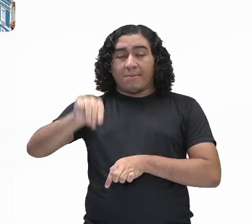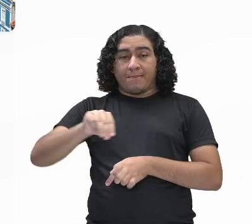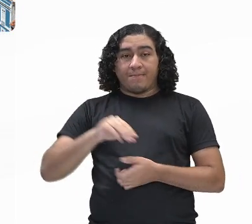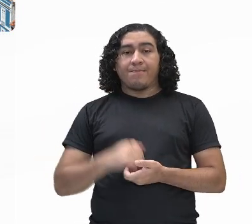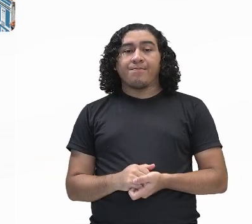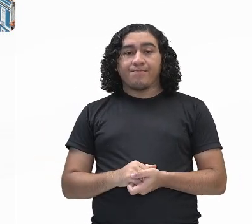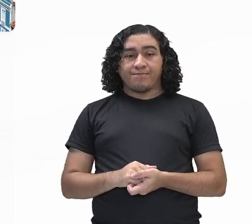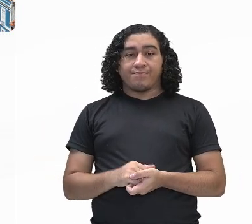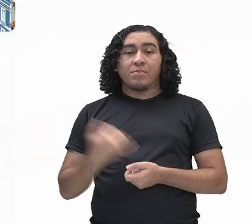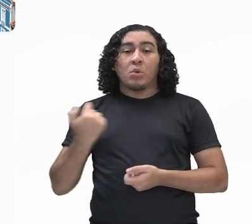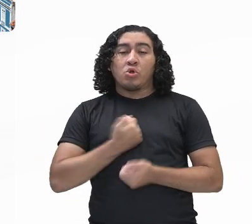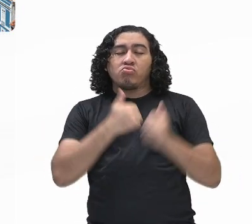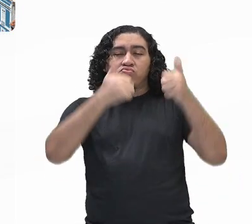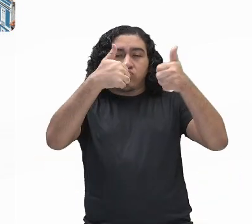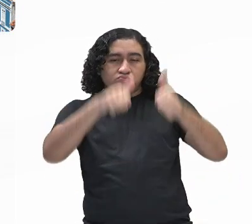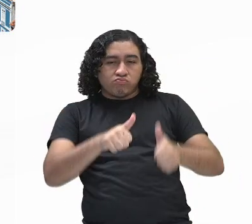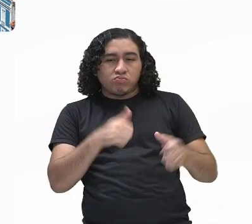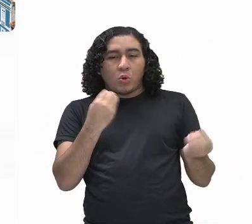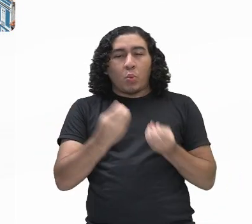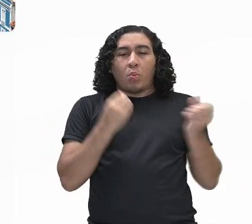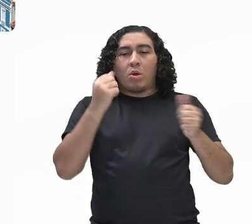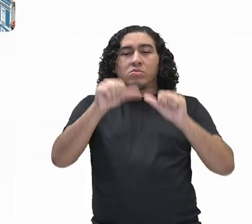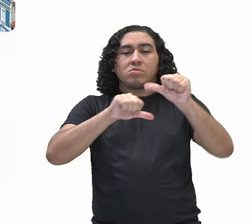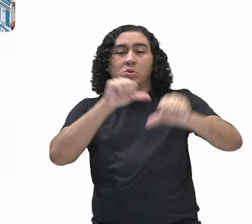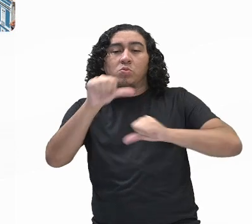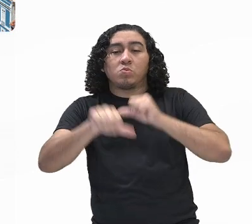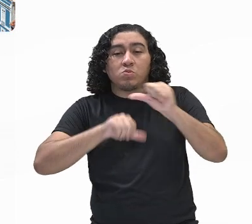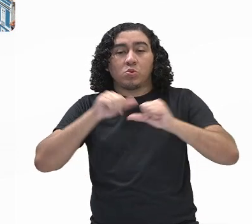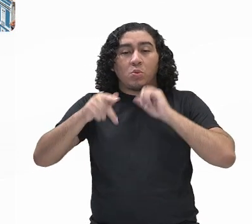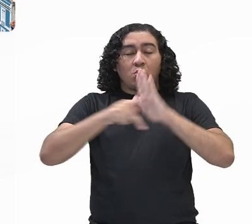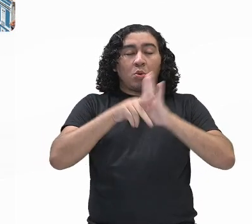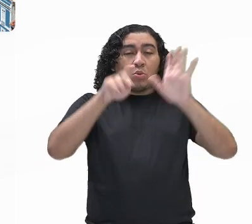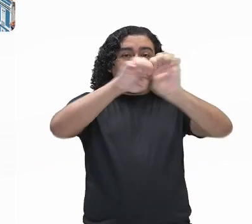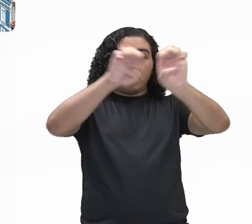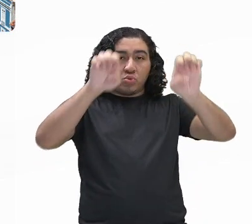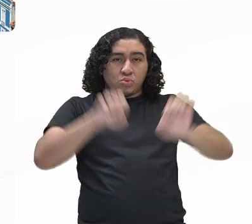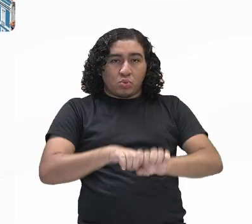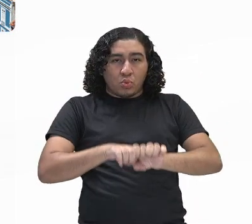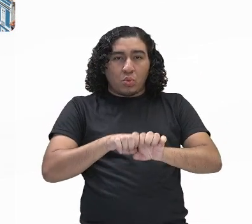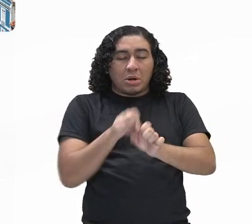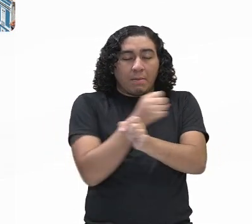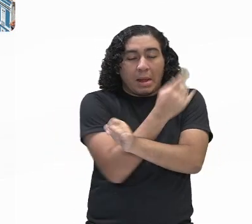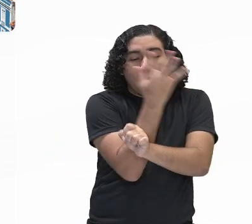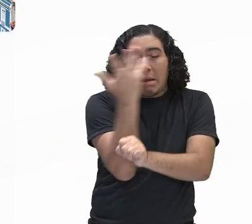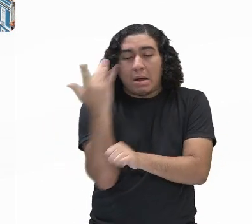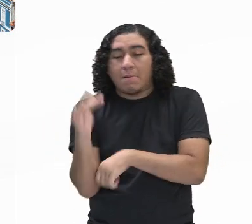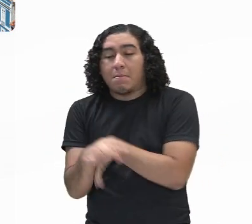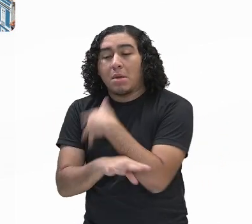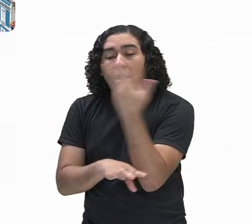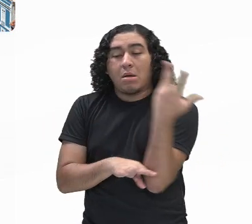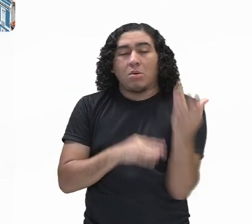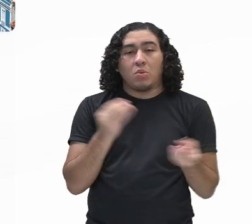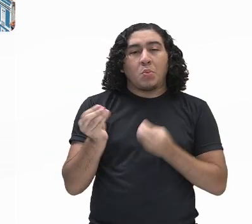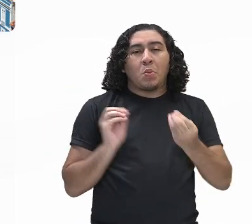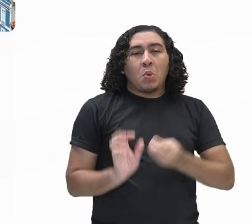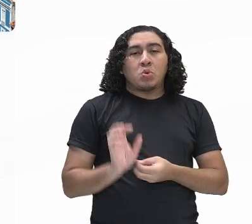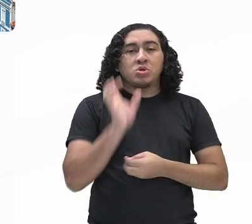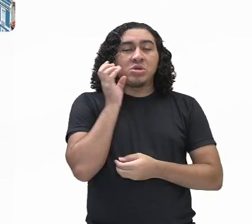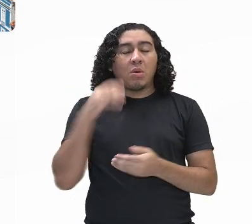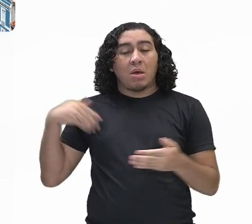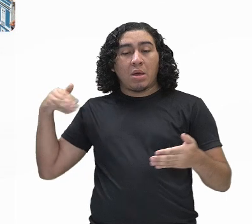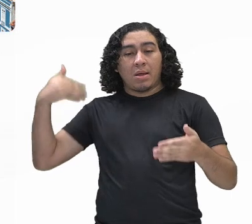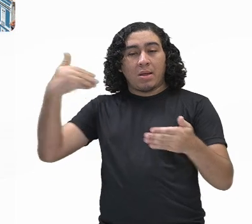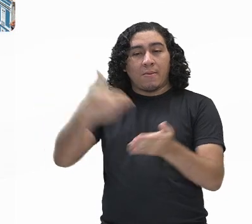para a gente observar, né, as mudanças na configuração da paisagem que ocorreram desde aquele período até os